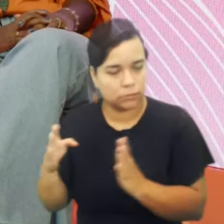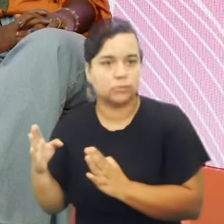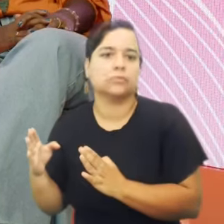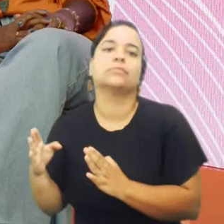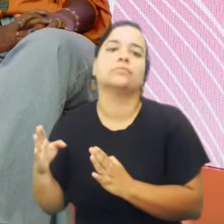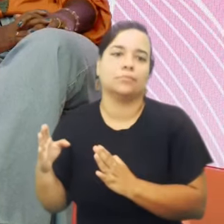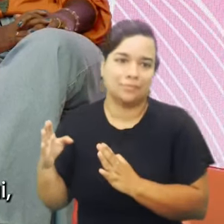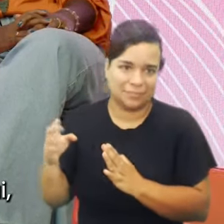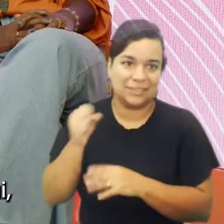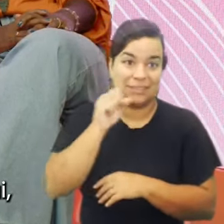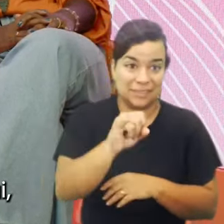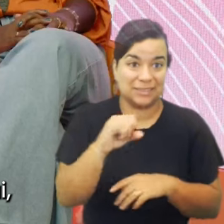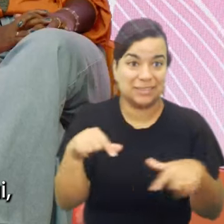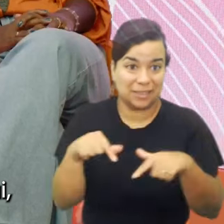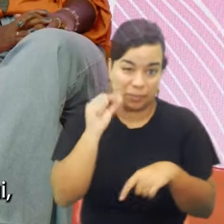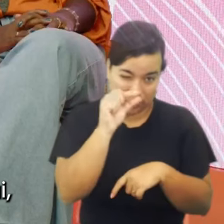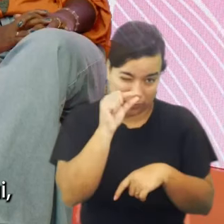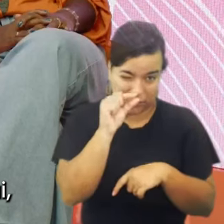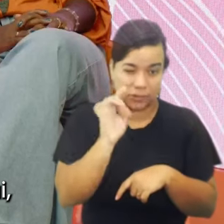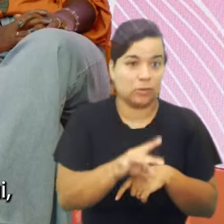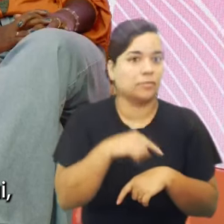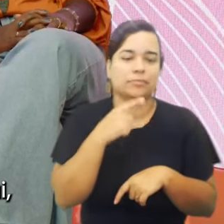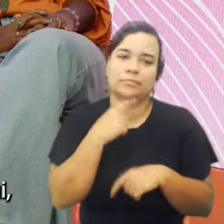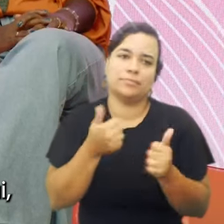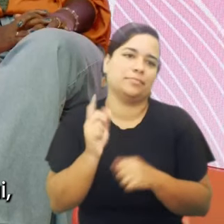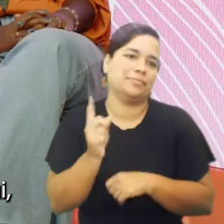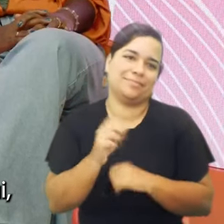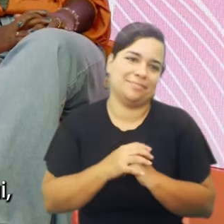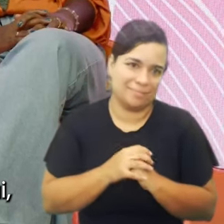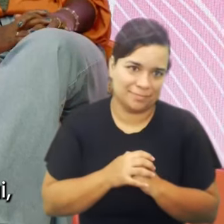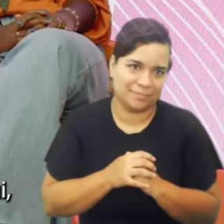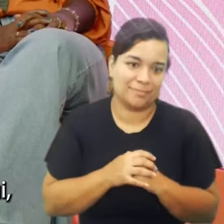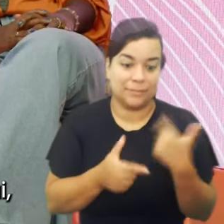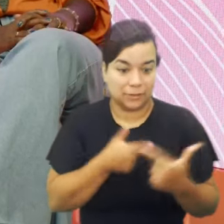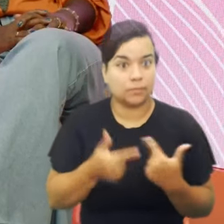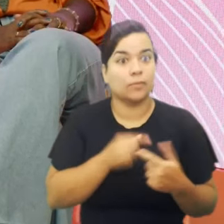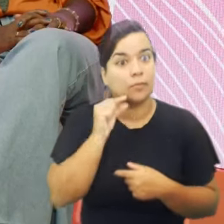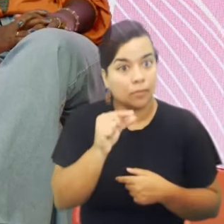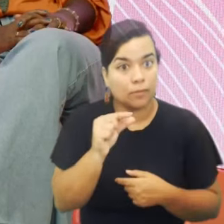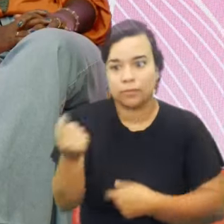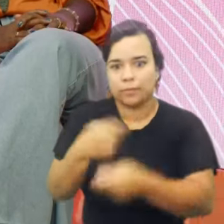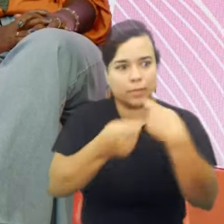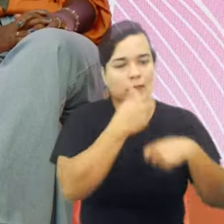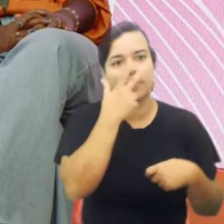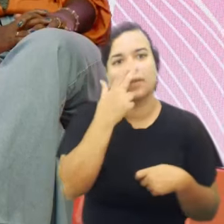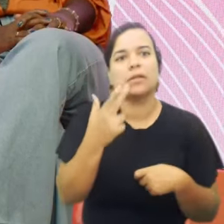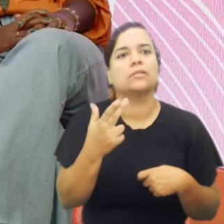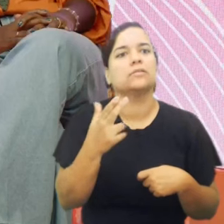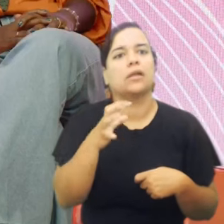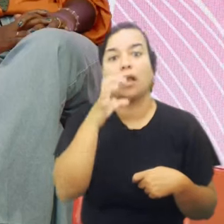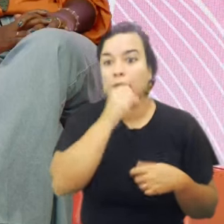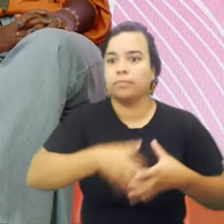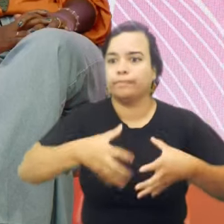para crescer, ele não vai existir se você trabalha só um pouquinho. E se trabalhar pouquinho, como a gente disse aqui, o mercado está tão rápido, está tudo